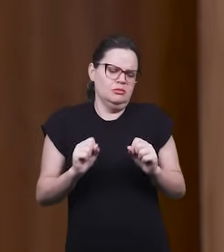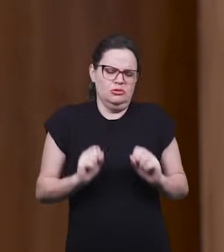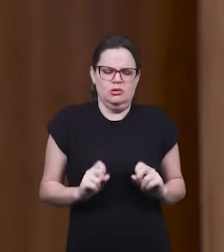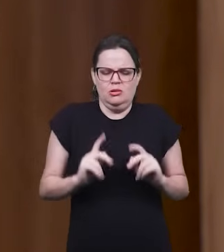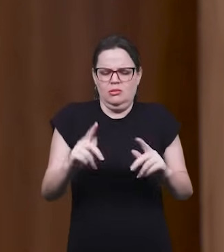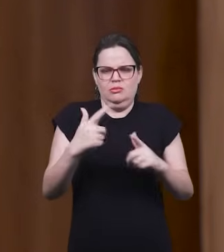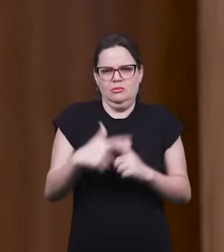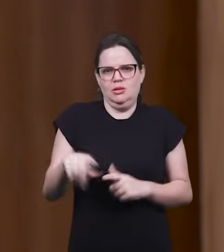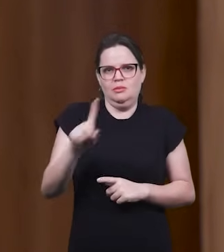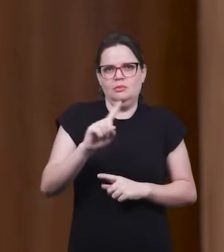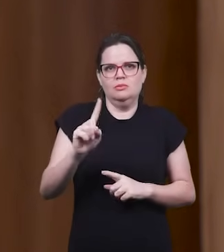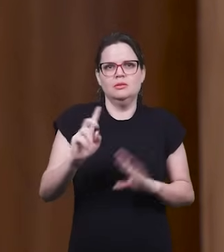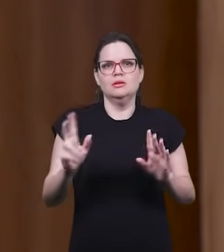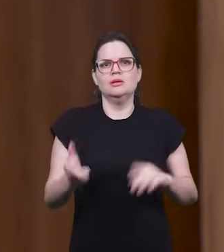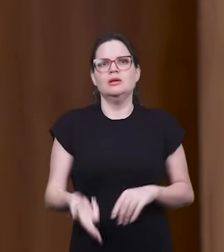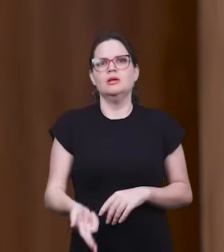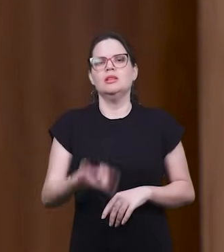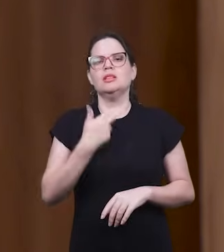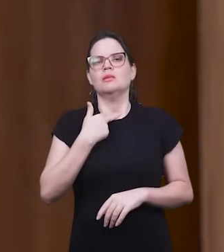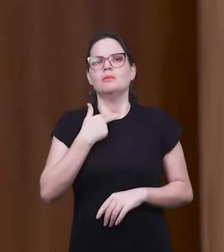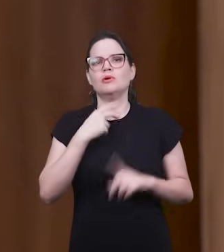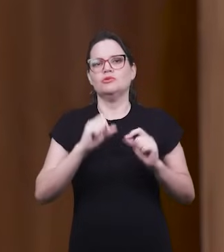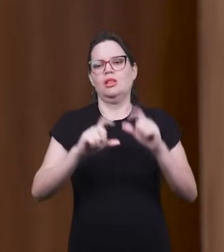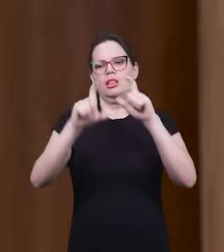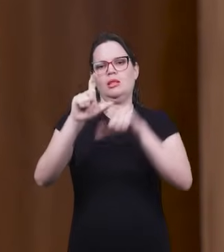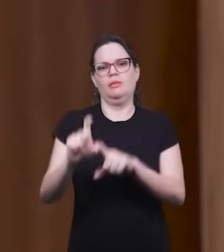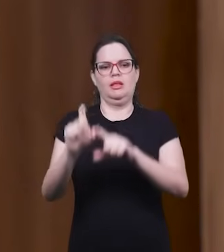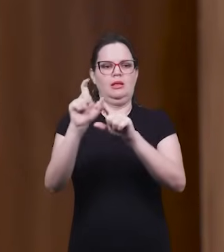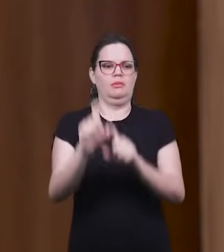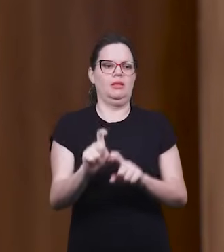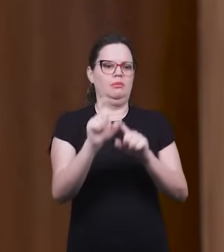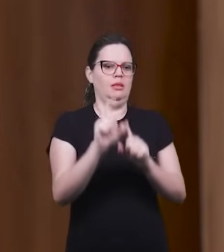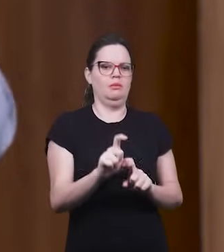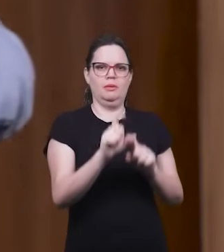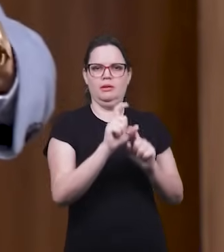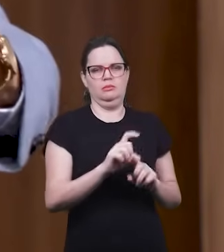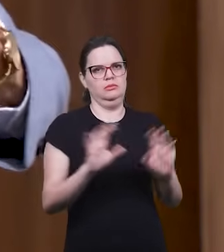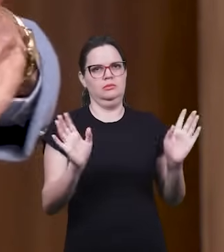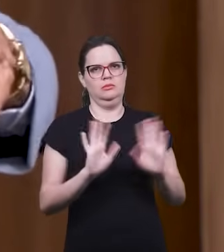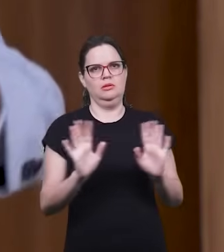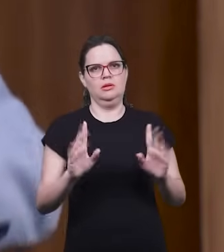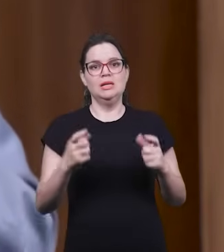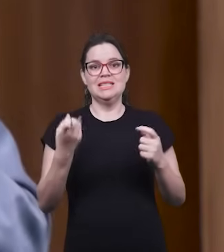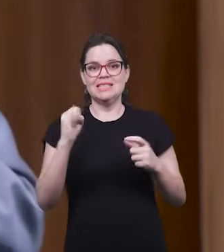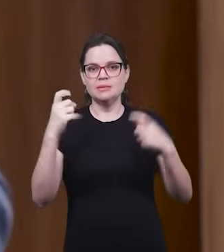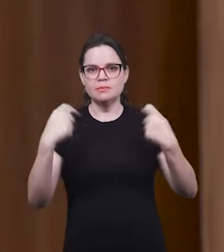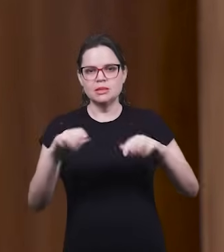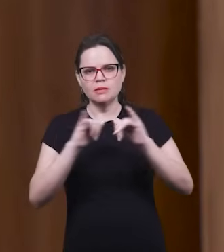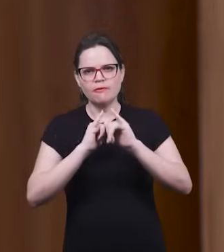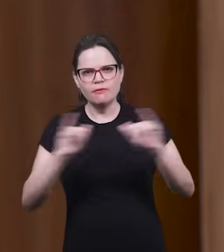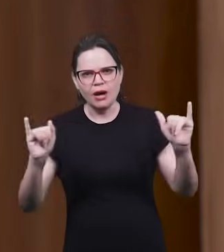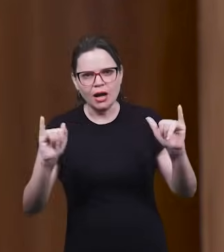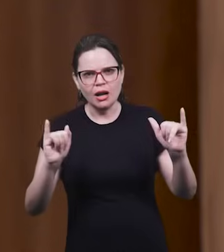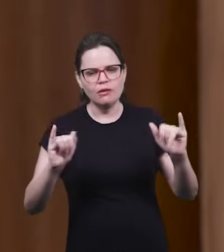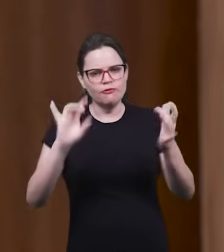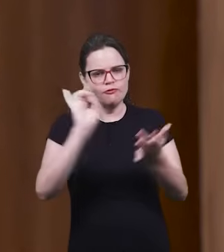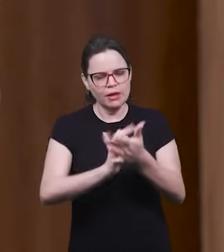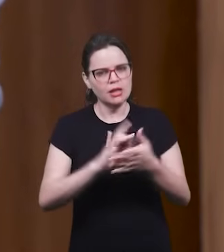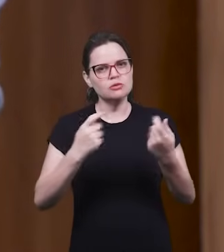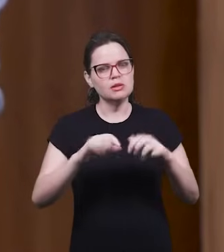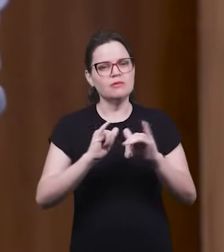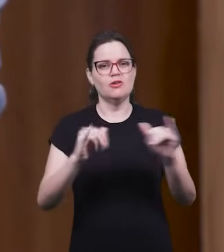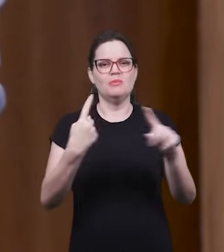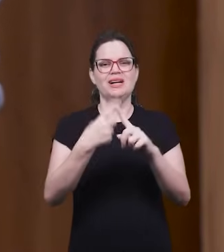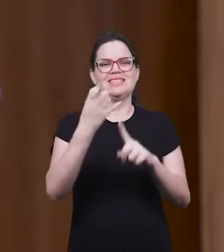pizza, não tem problema. Ele não pode ser dependente. Ele tem que dizer, é para dizer, está acabado.